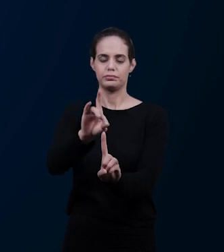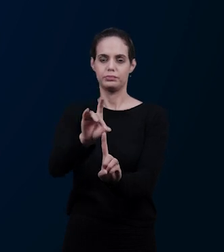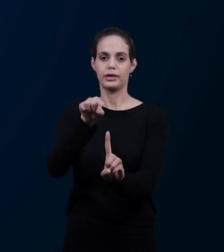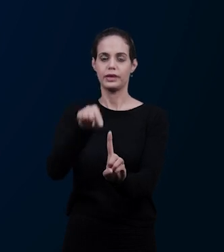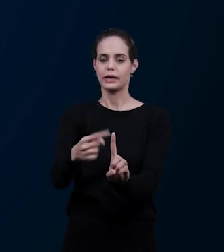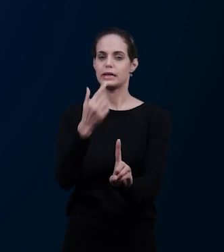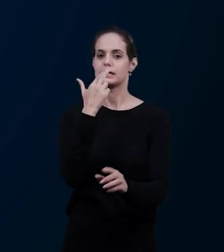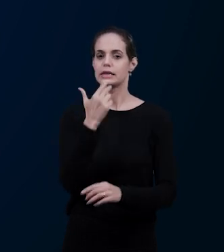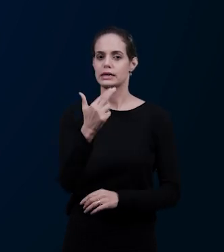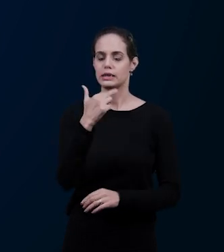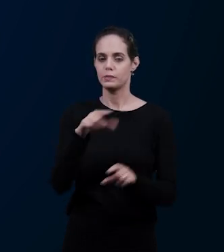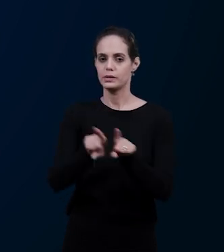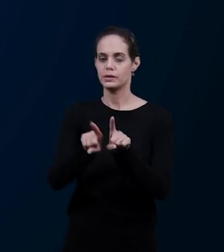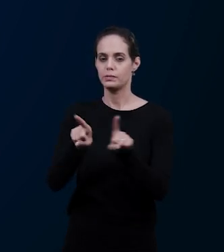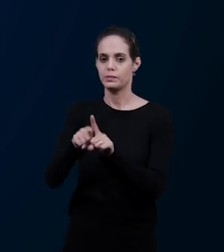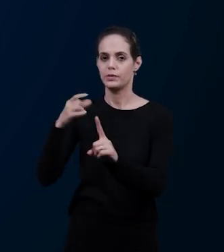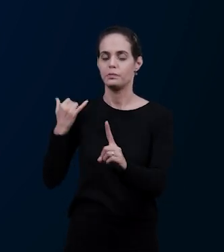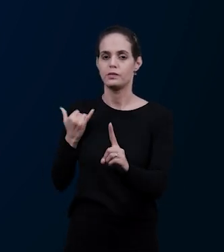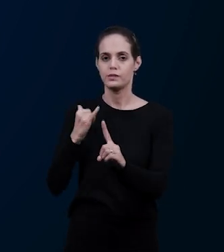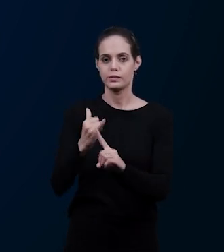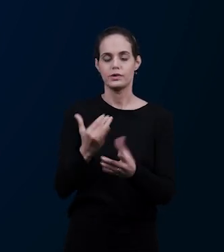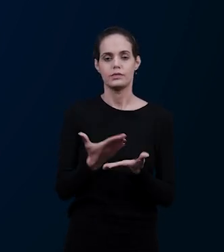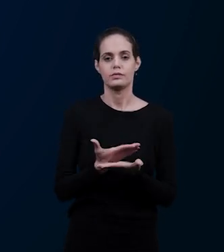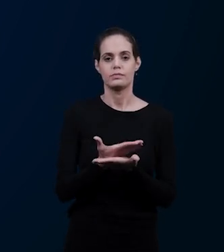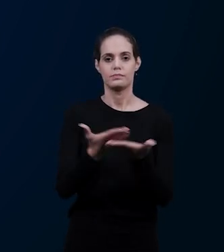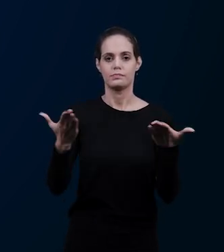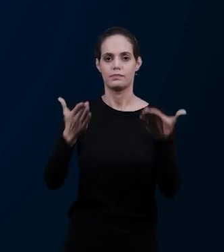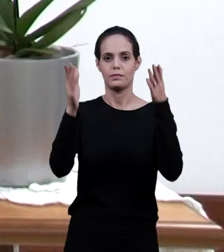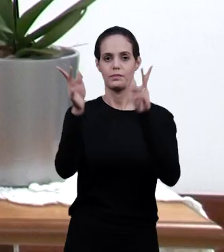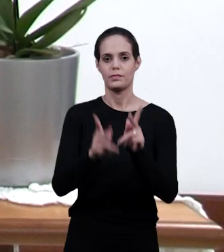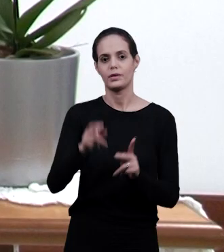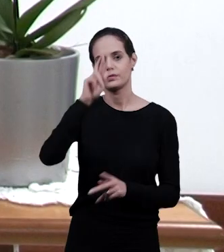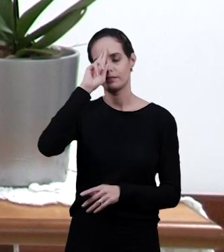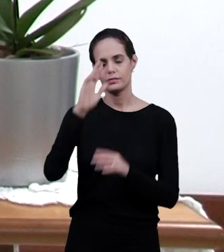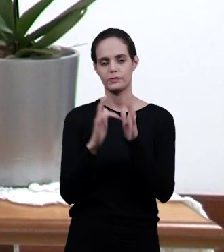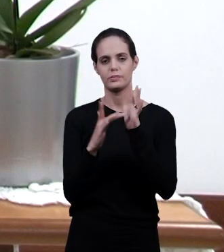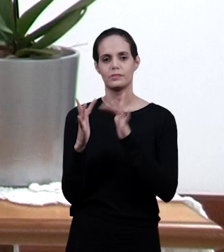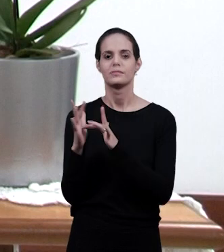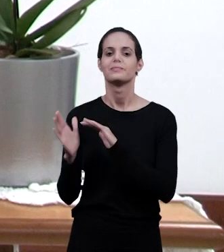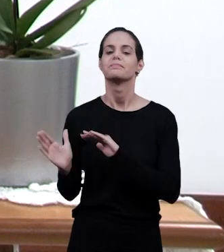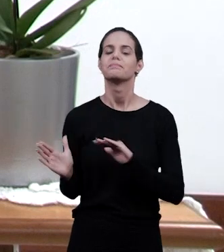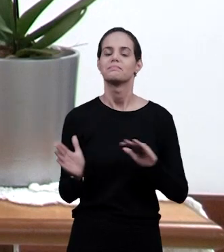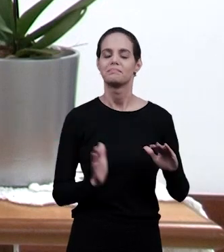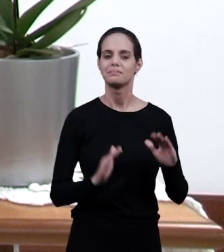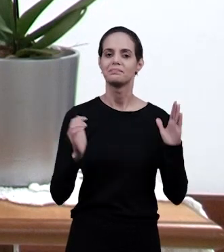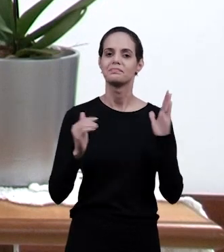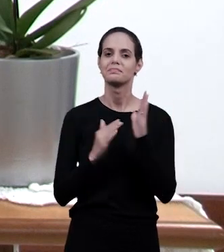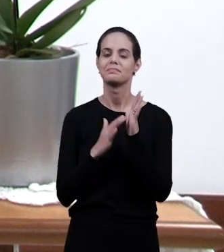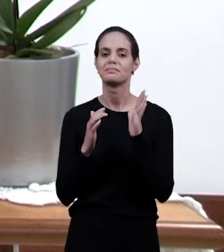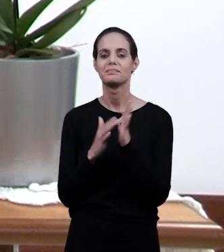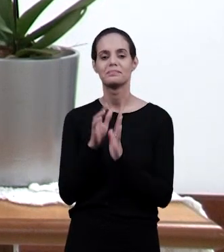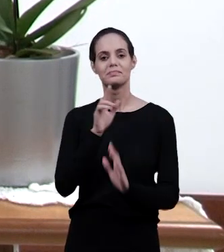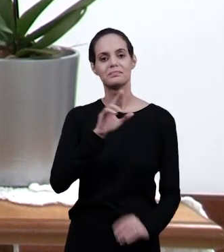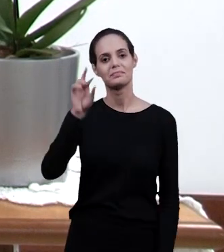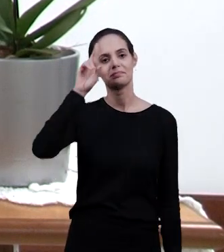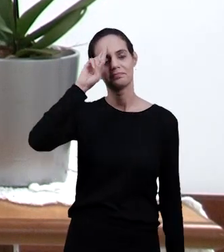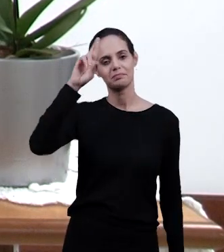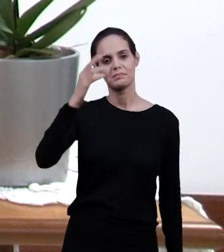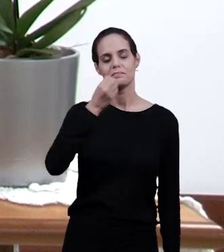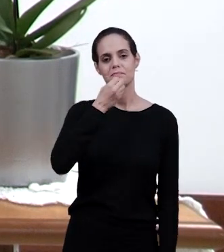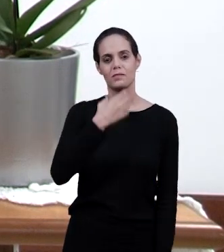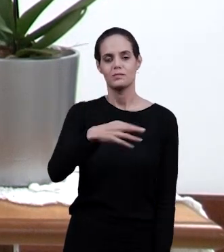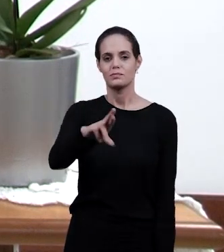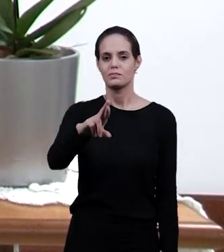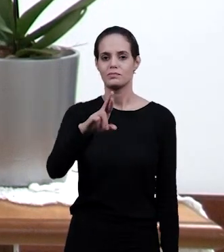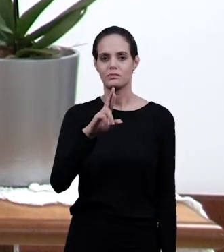e profetizavam. A todos a paz do Senhor Jesus. É isto mesmo, meus irmãos. Louvado seja o nome do Senhor.